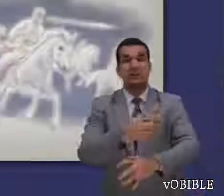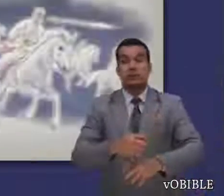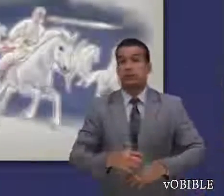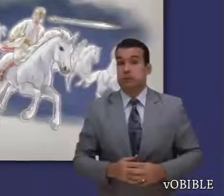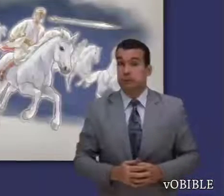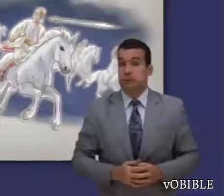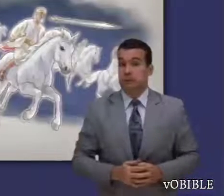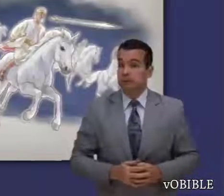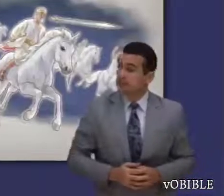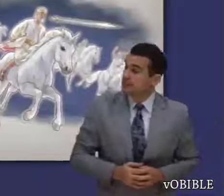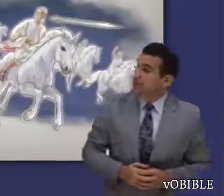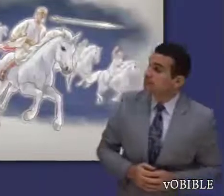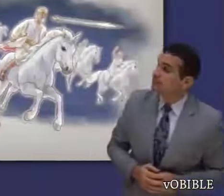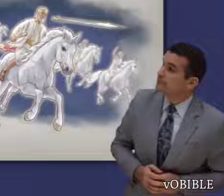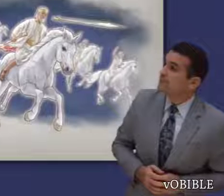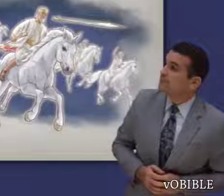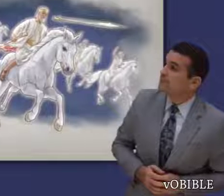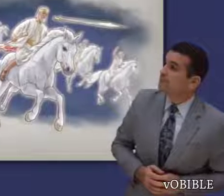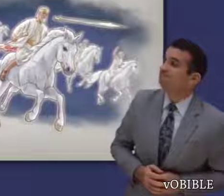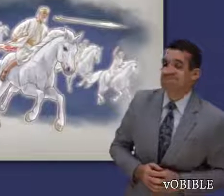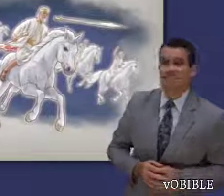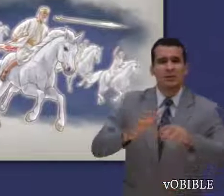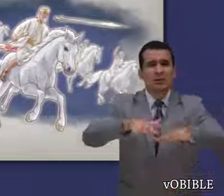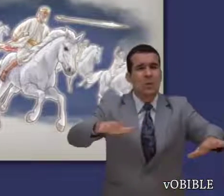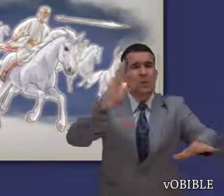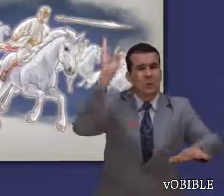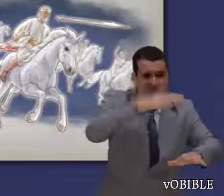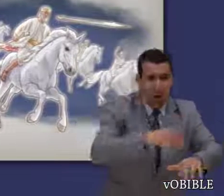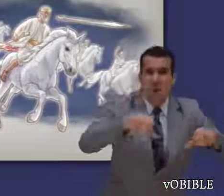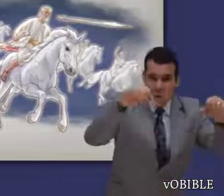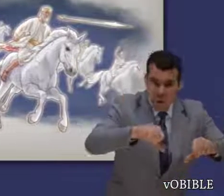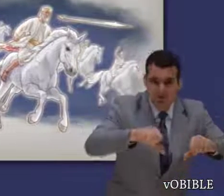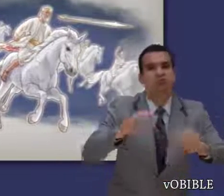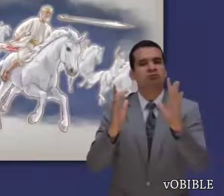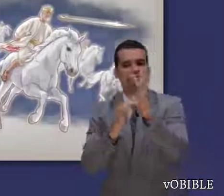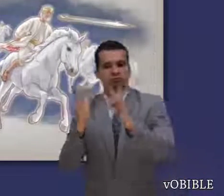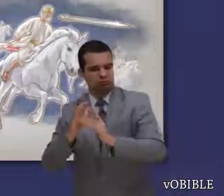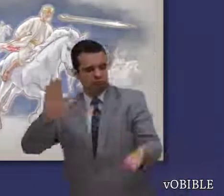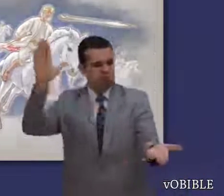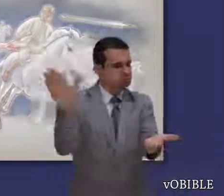No capítulo 19, João vê Jesus e seu exército celestial destruir os maus.